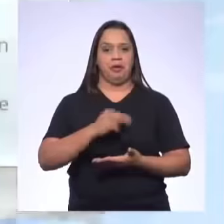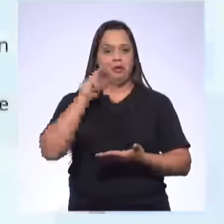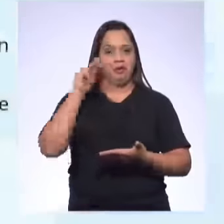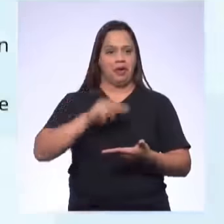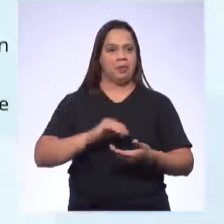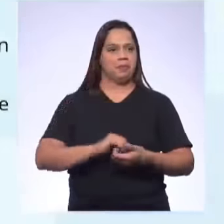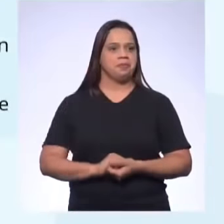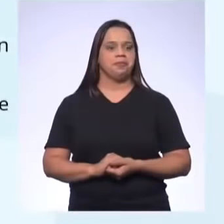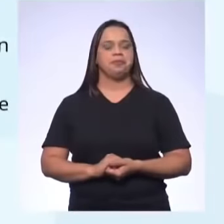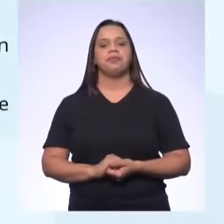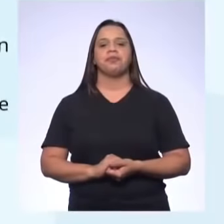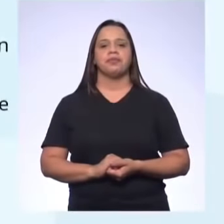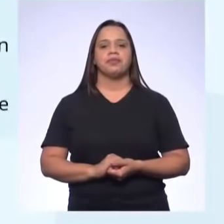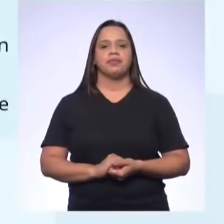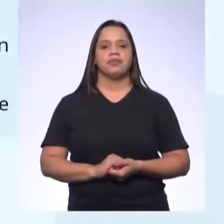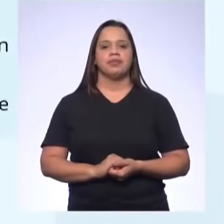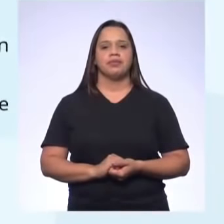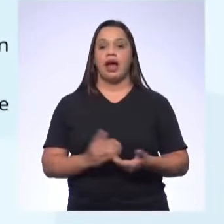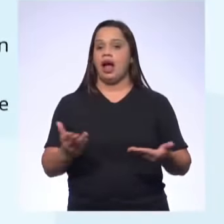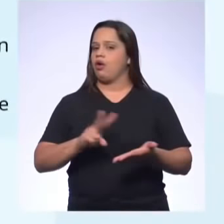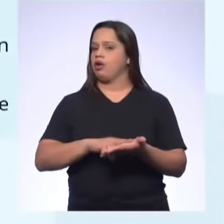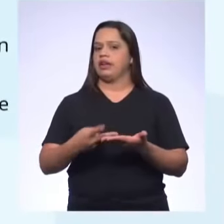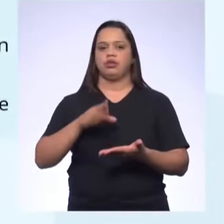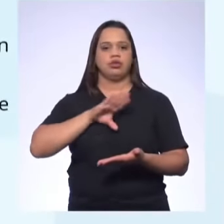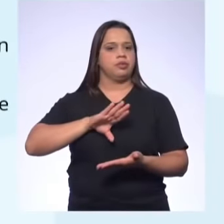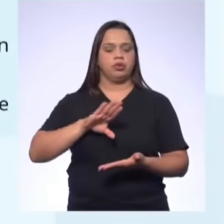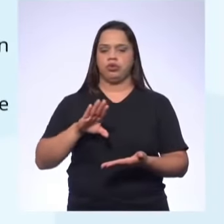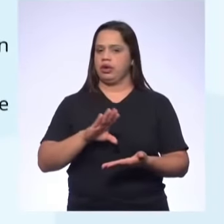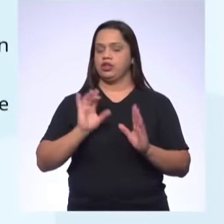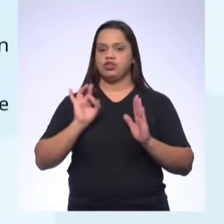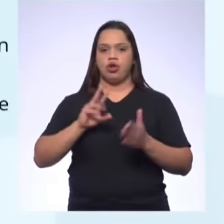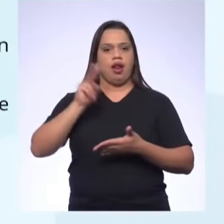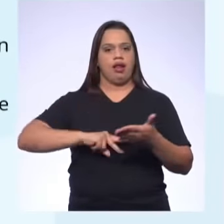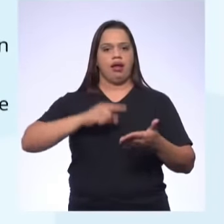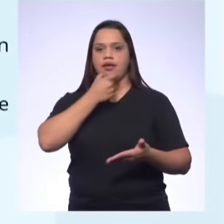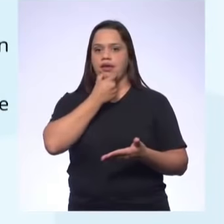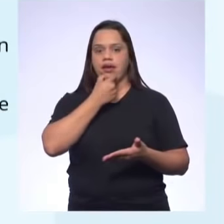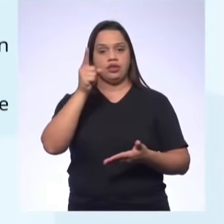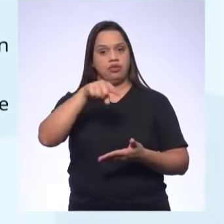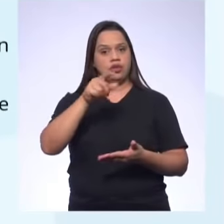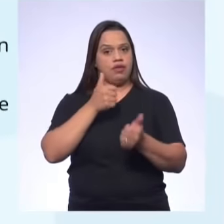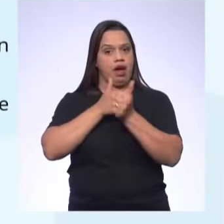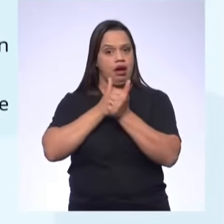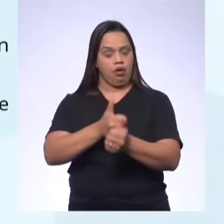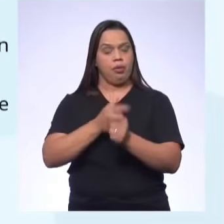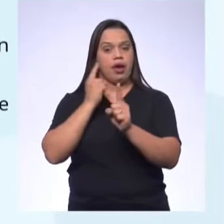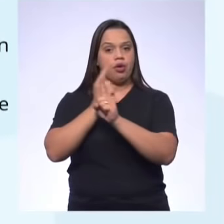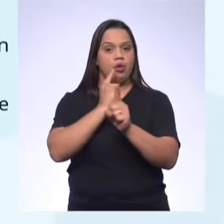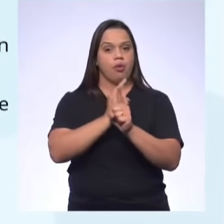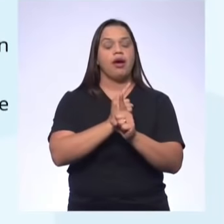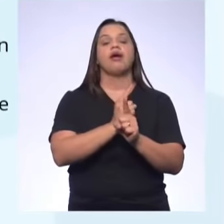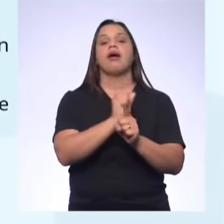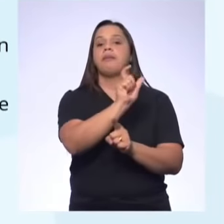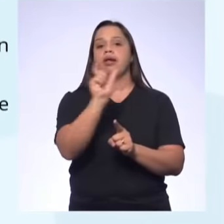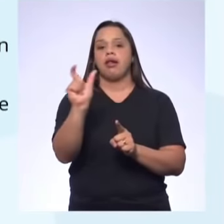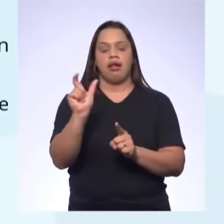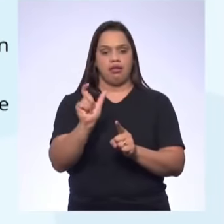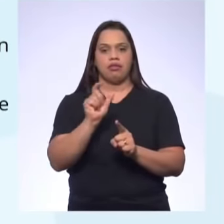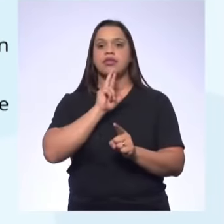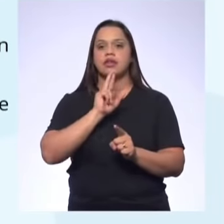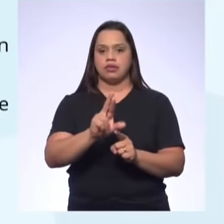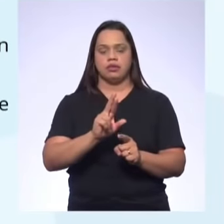favor, Marcos. Nós não vamos traduzir agora, tá? A gente só vai ler e você vai conseguir, para você ter um tempo de